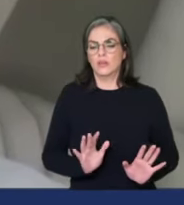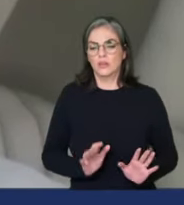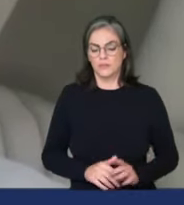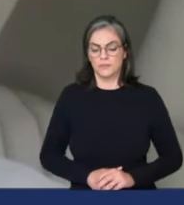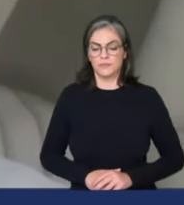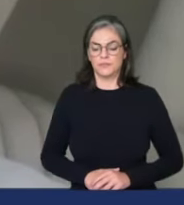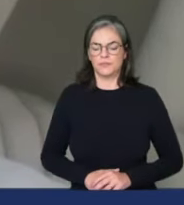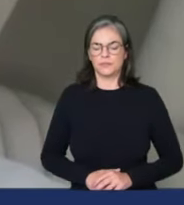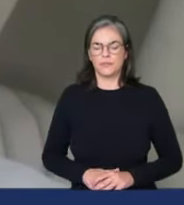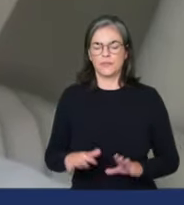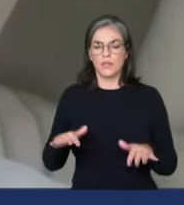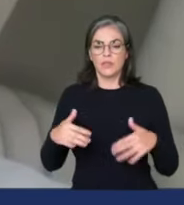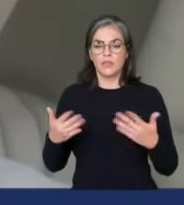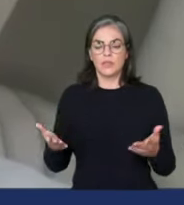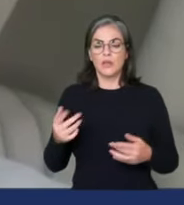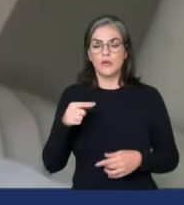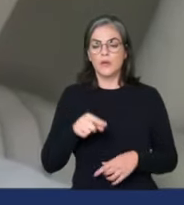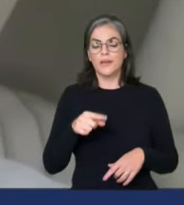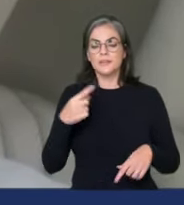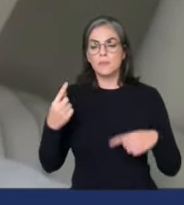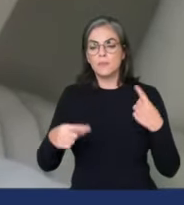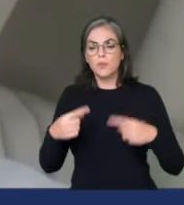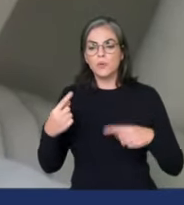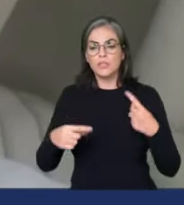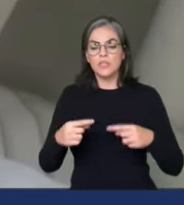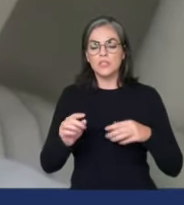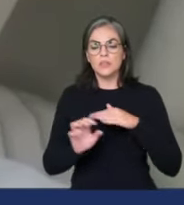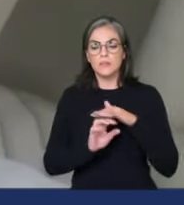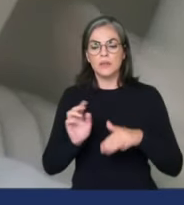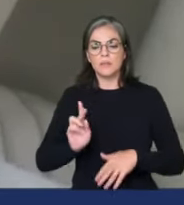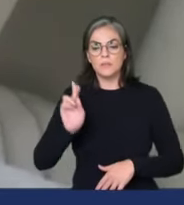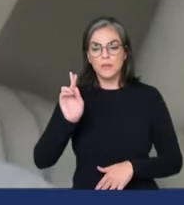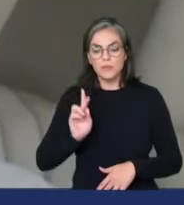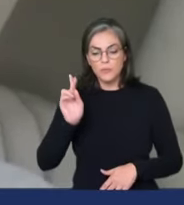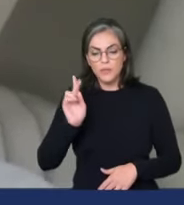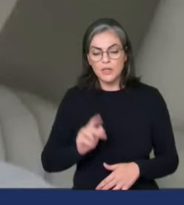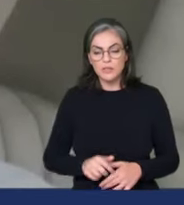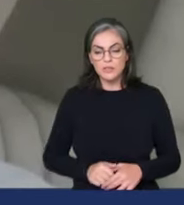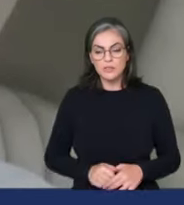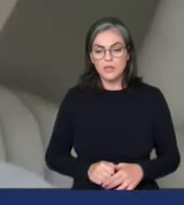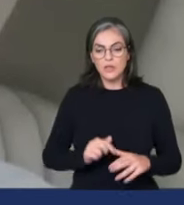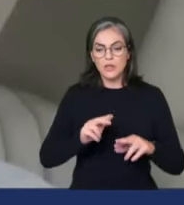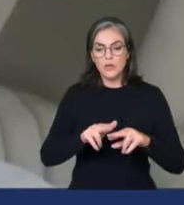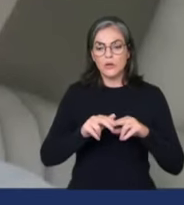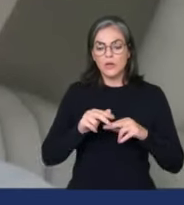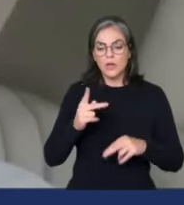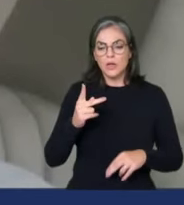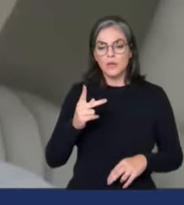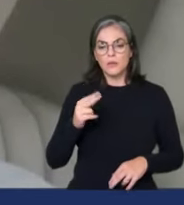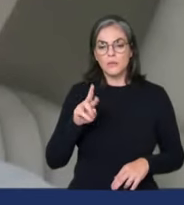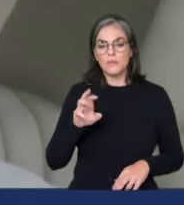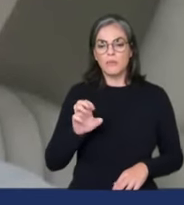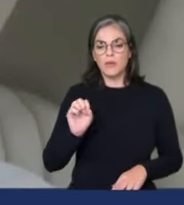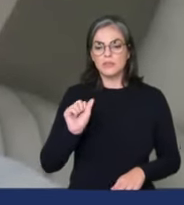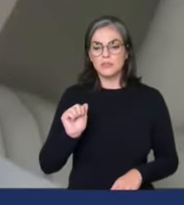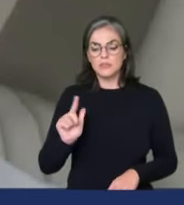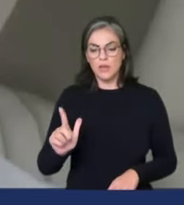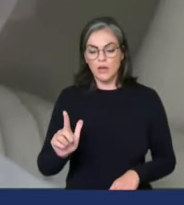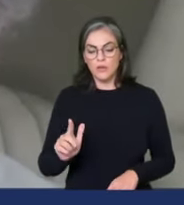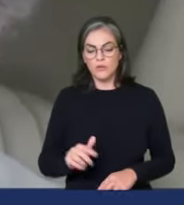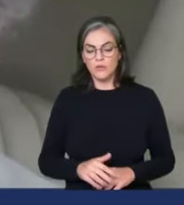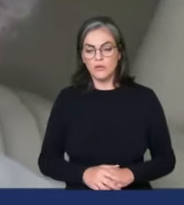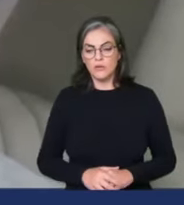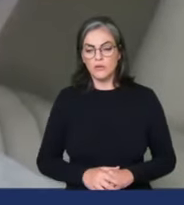da Petrobras, o pré-sal, os ativos da Petrobras estão